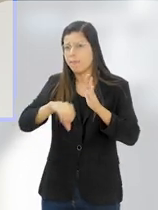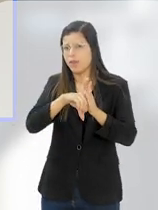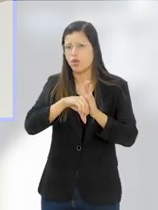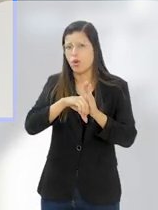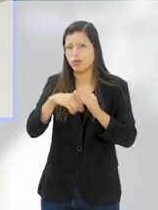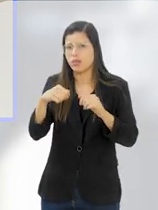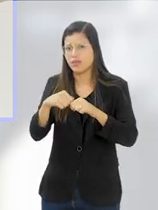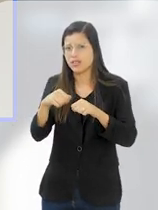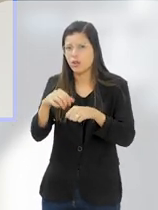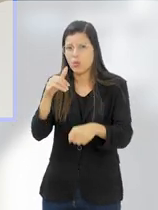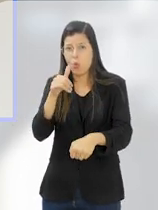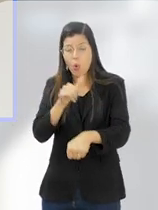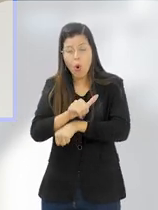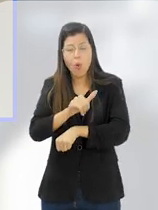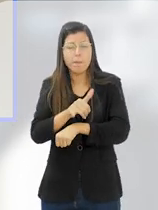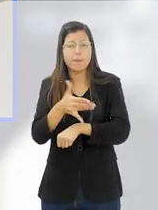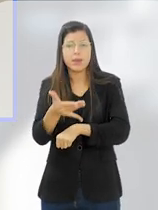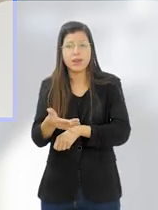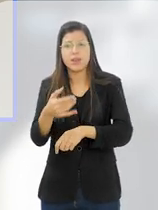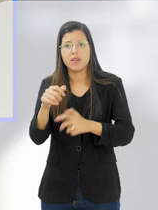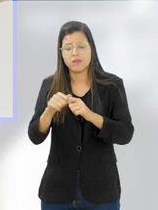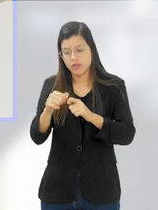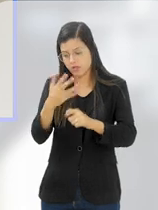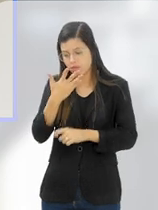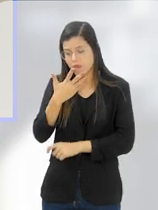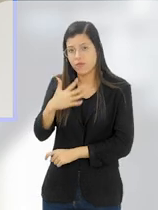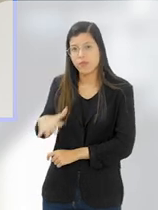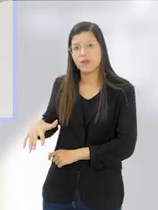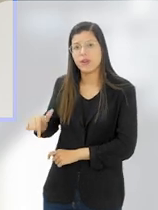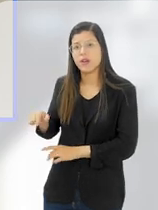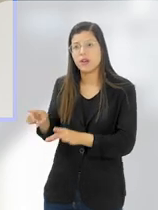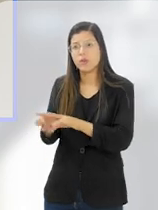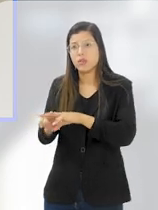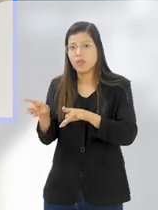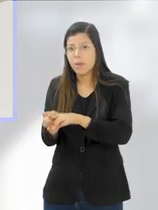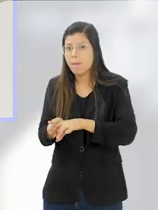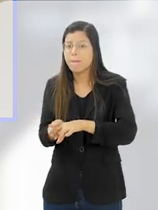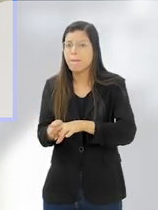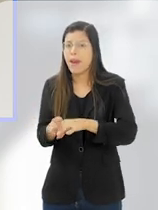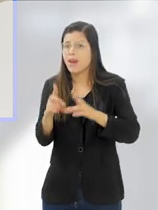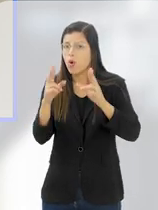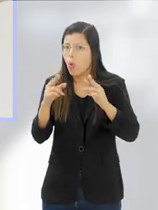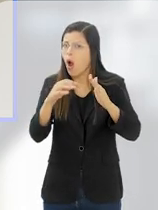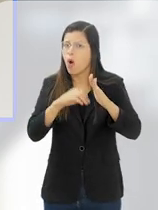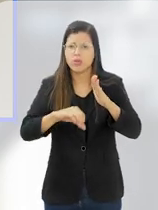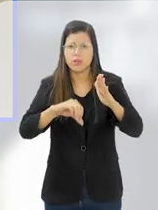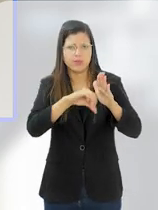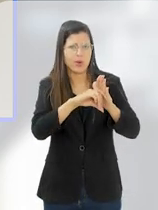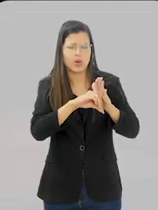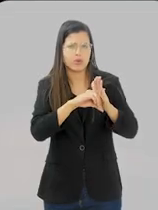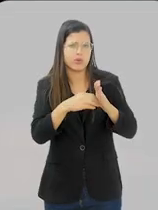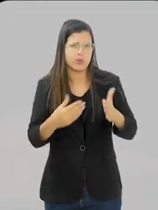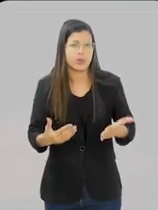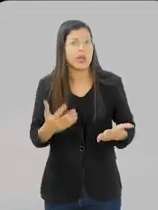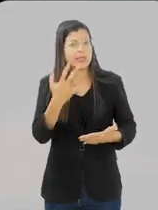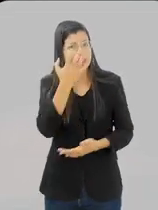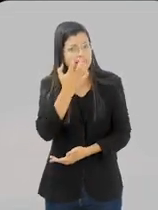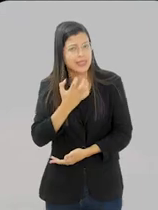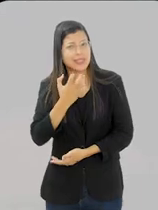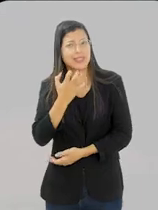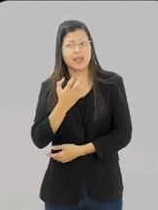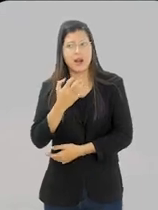Elas estão aplicando um golpe e estão fazendo seus filhos tornarem-se golpistas. É muito sério isso,